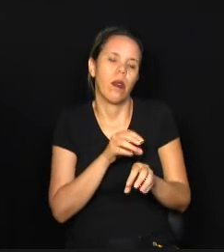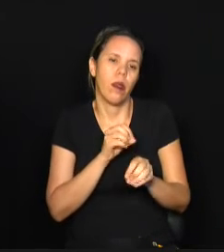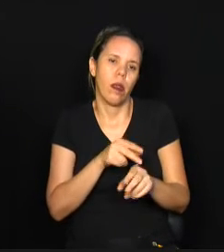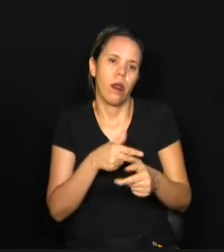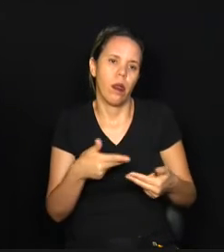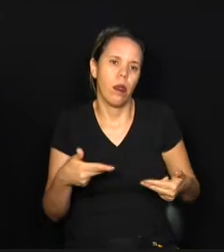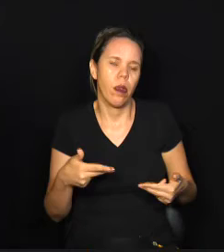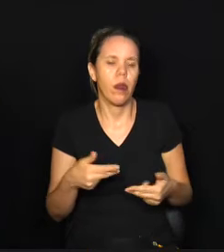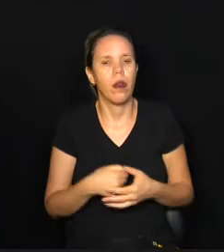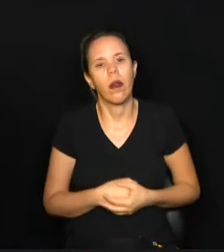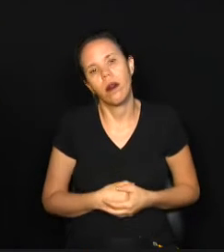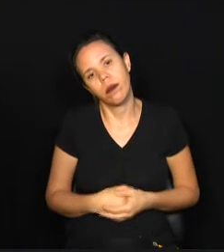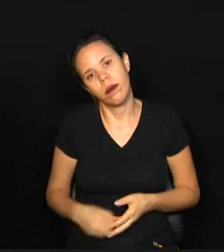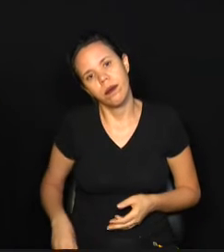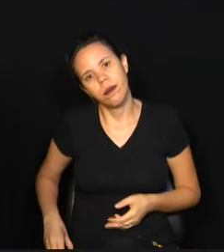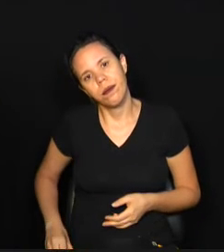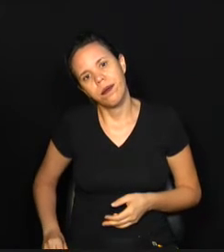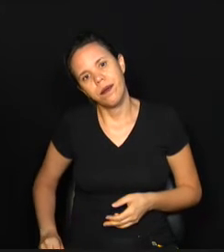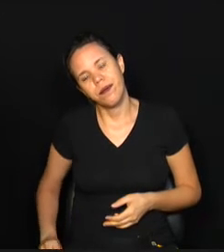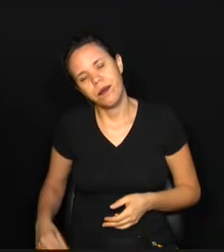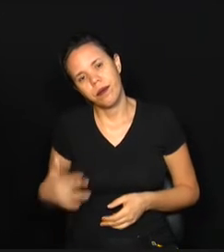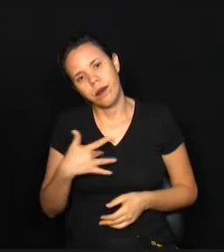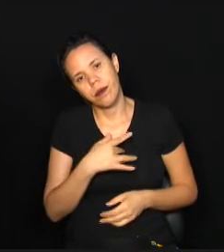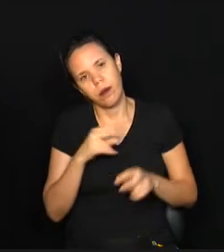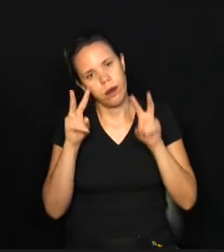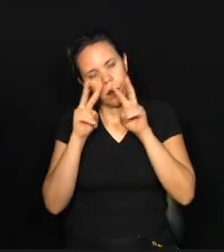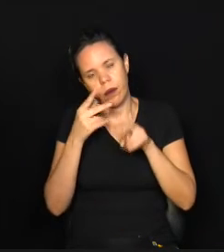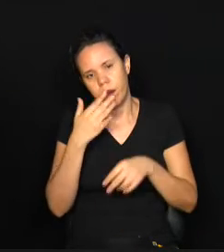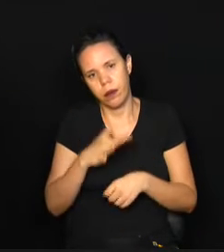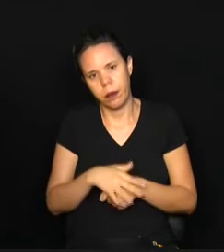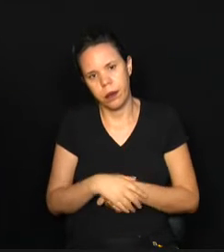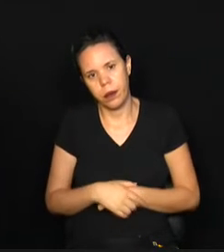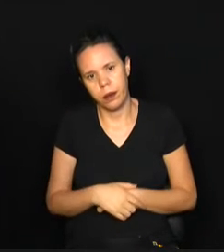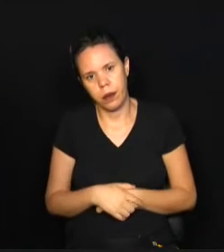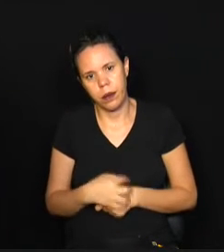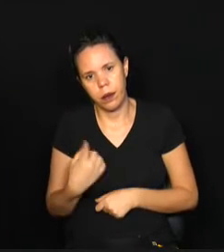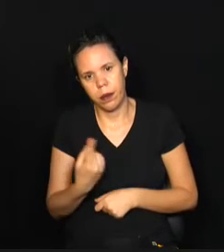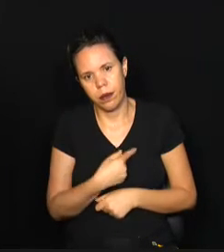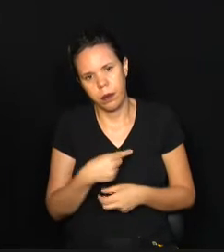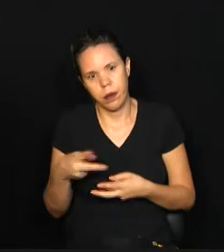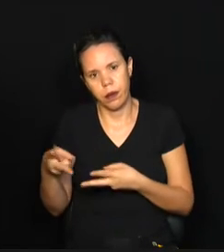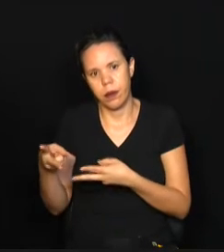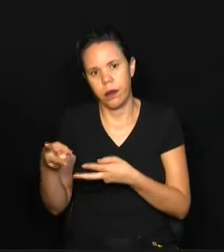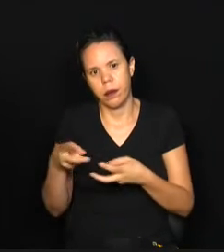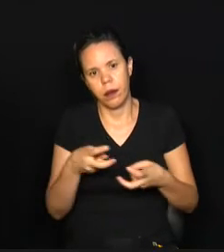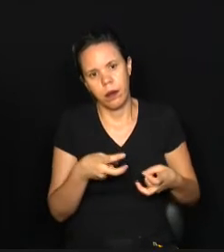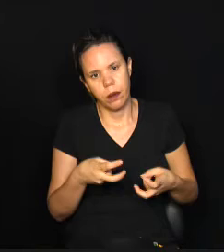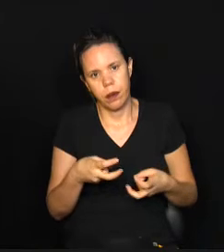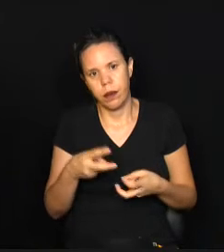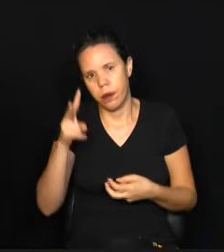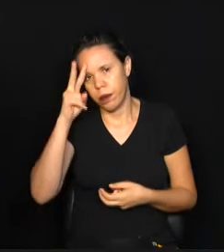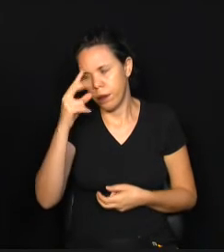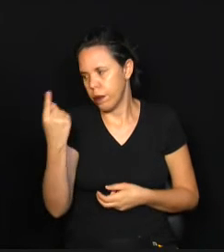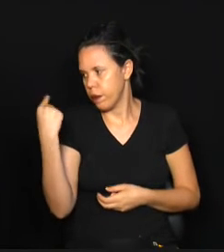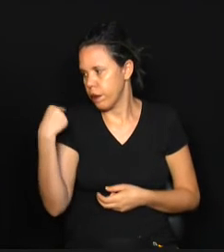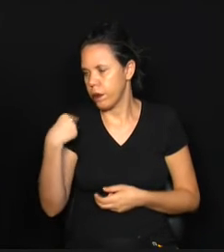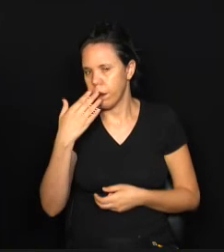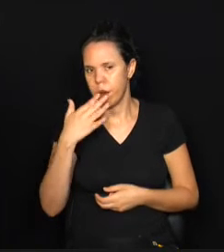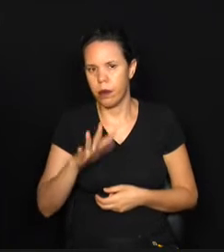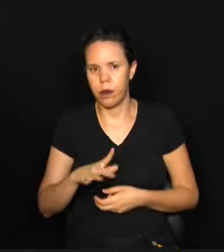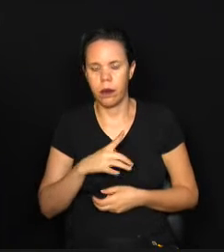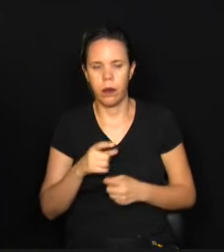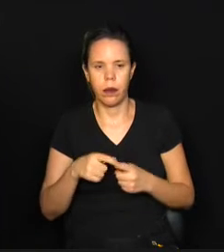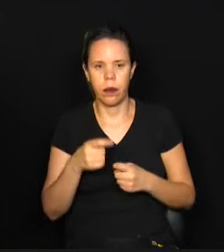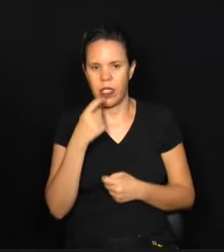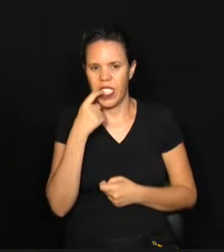educação e a saúde visual da criança, né? A gente percebe que, eu lembro bem quando eu era criança, os